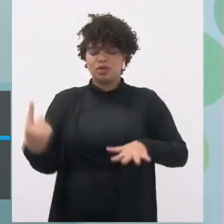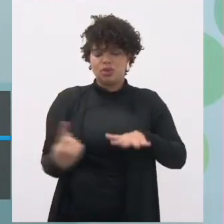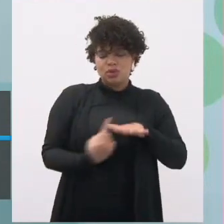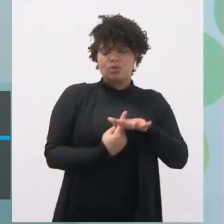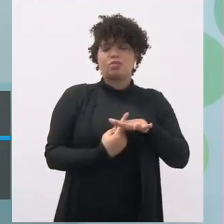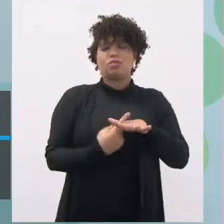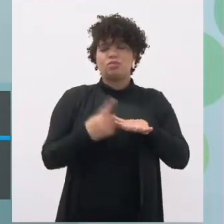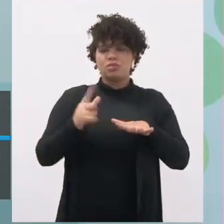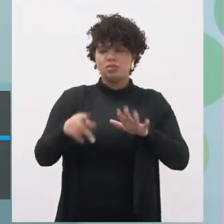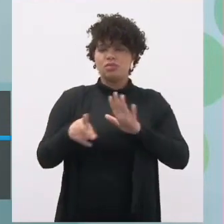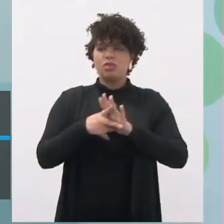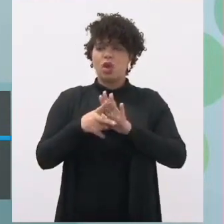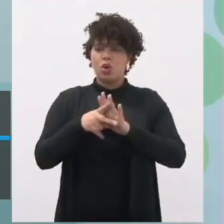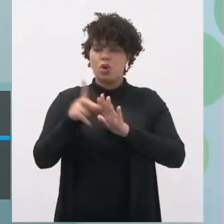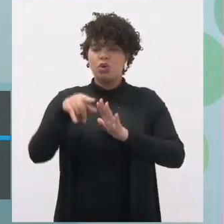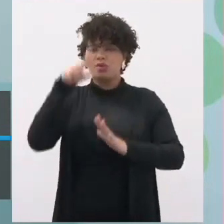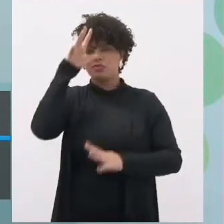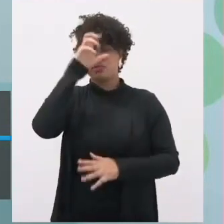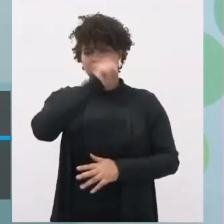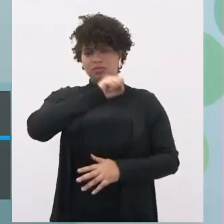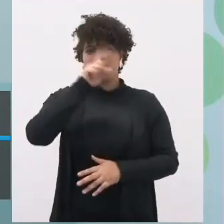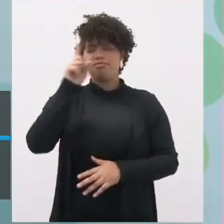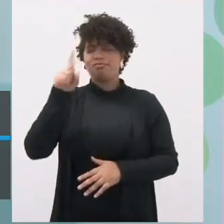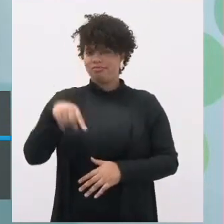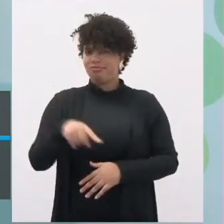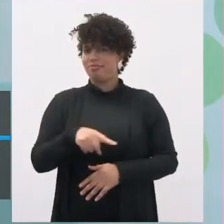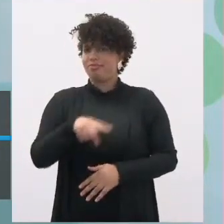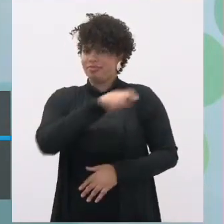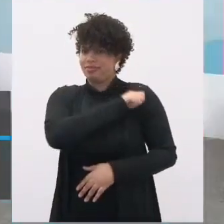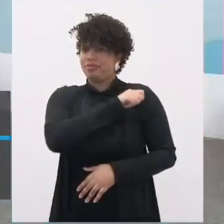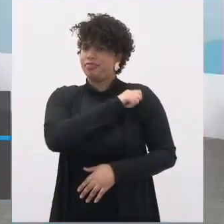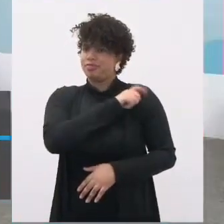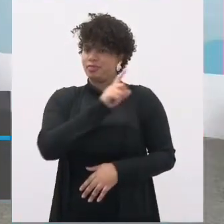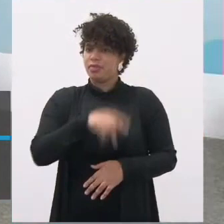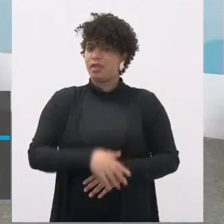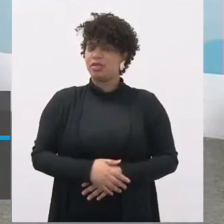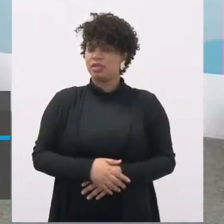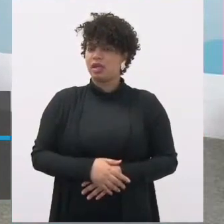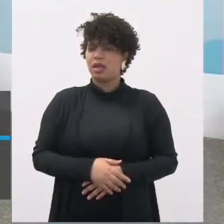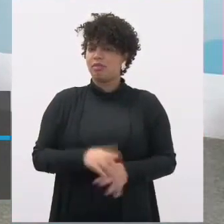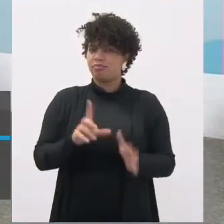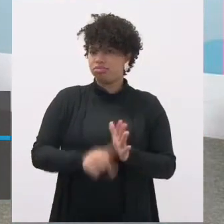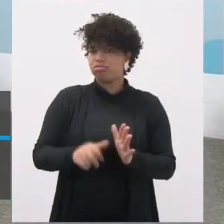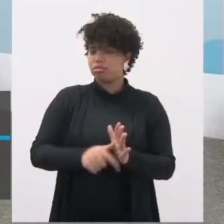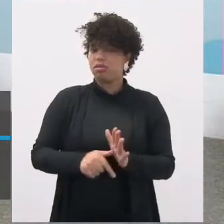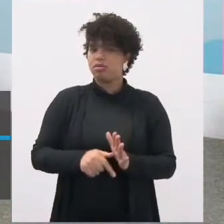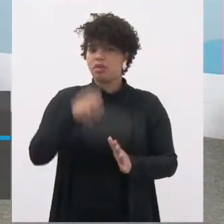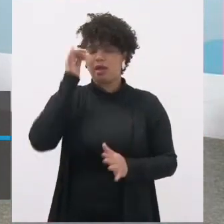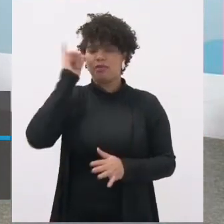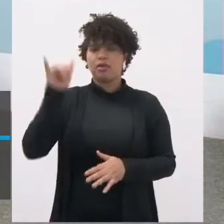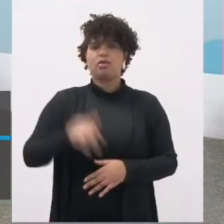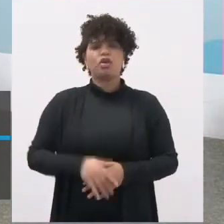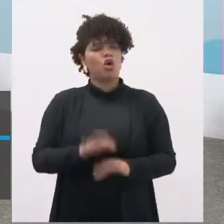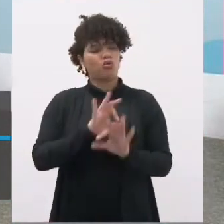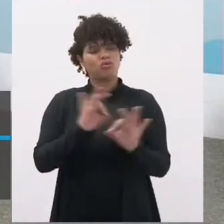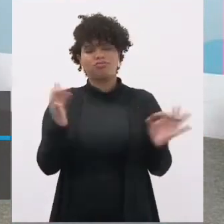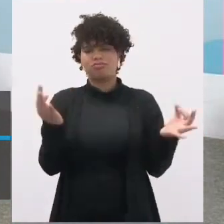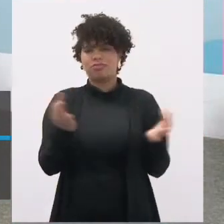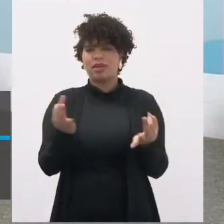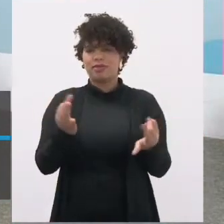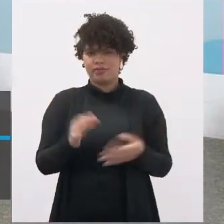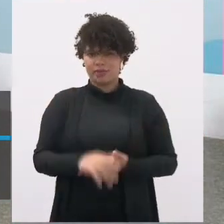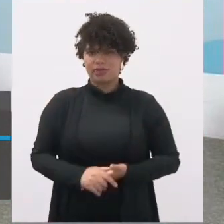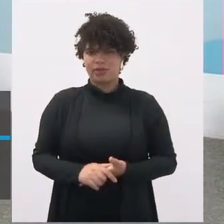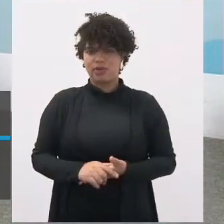no processo de aprendizagem, a inclusão dos estudantes, que nenhum fique para trás. Perfeito, exatamente isso, para que a